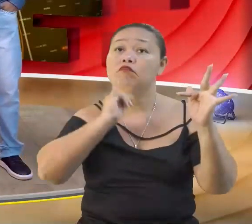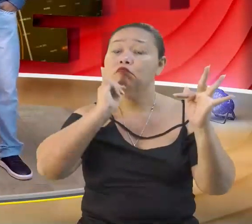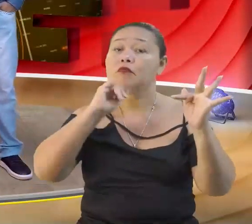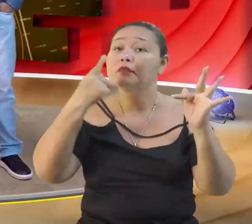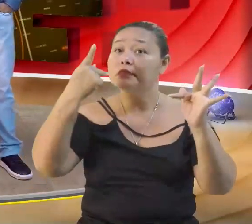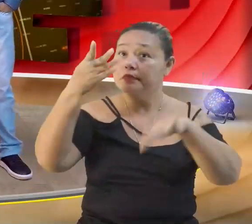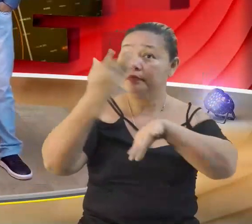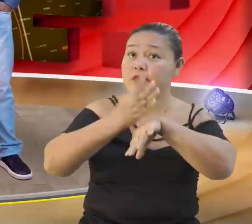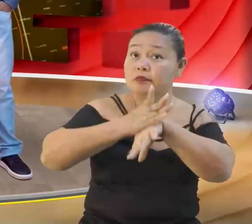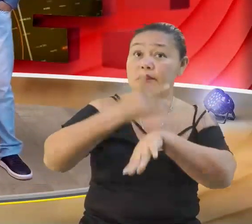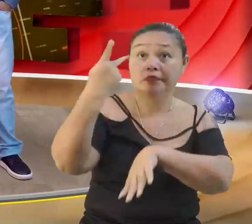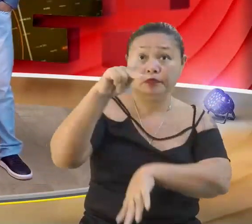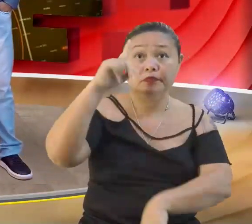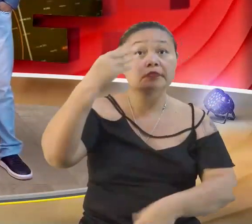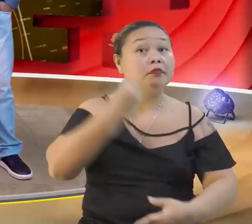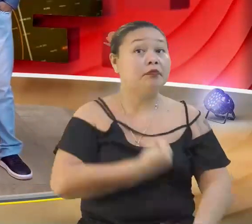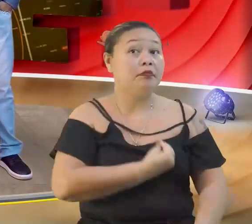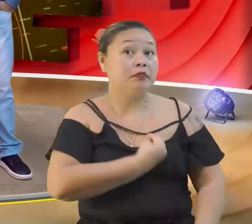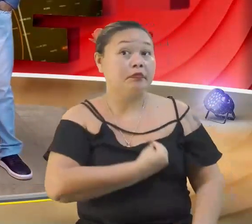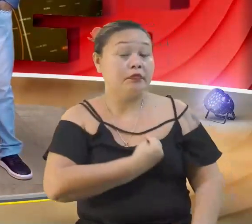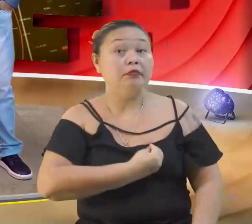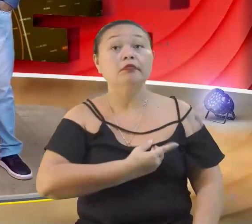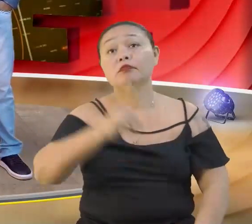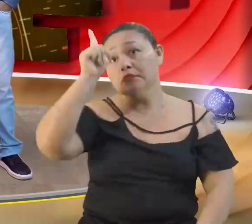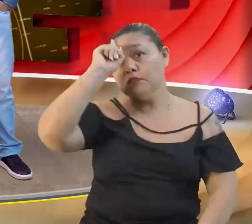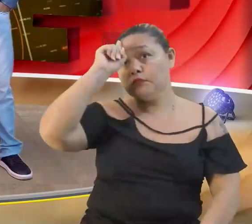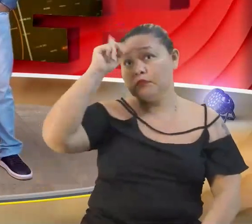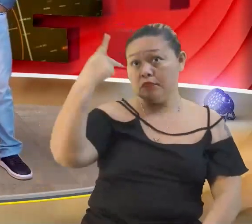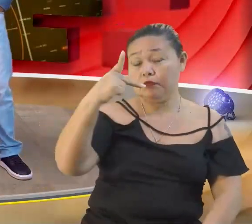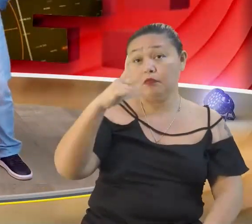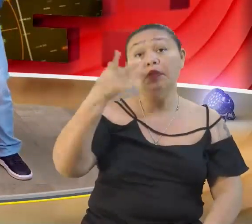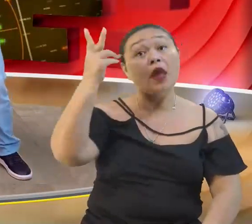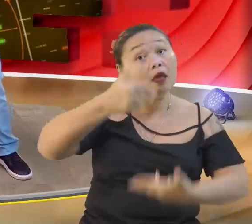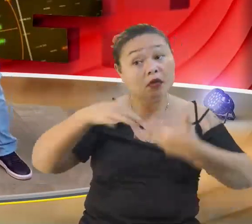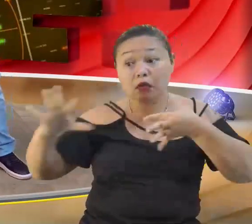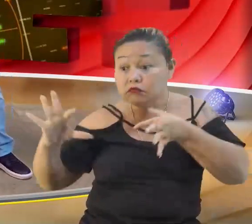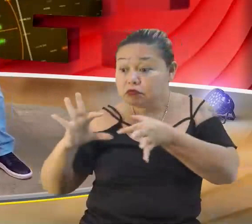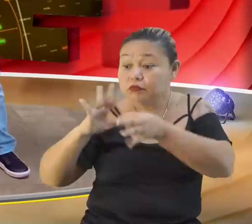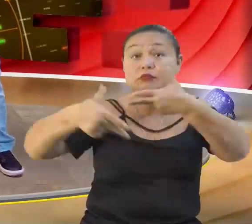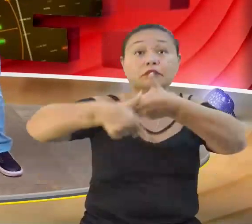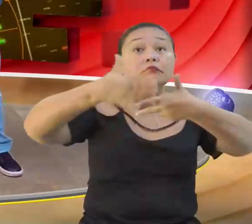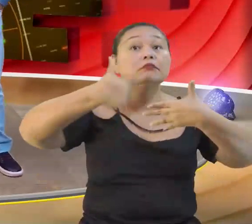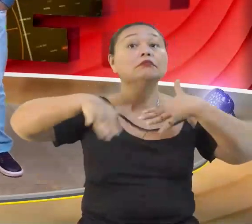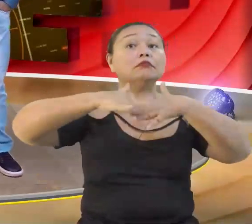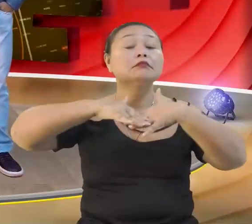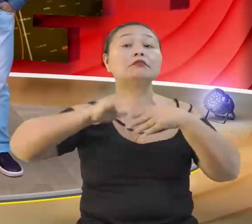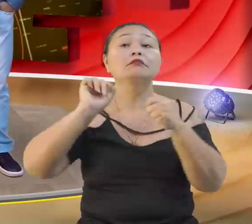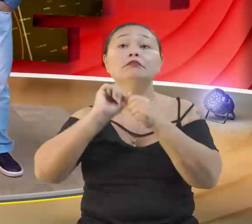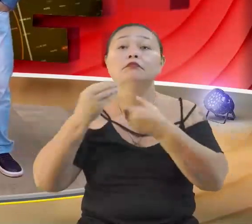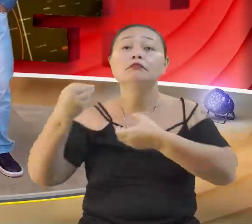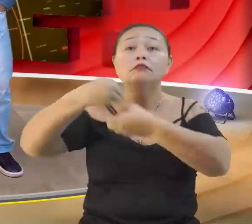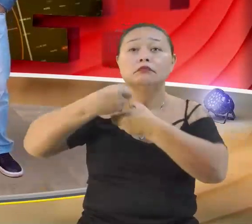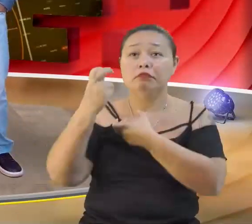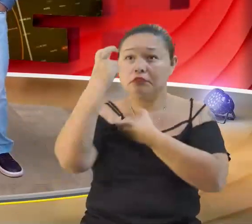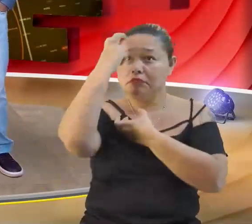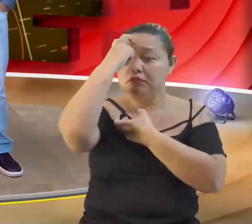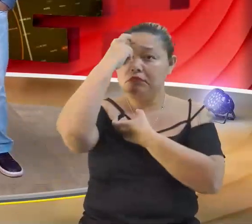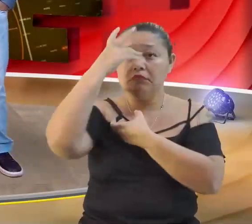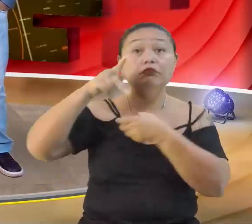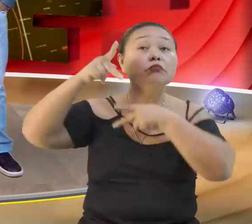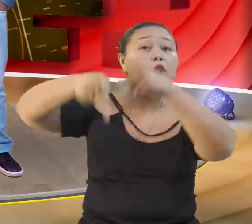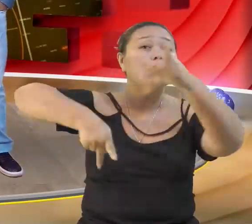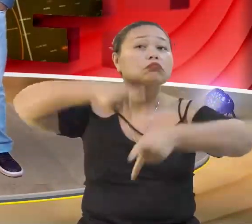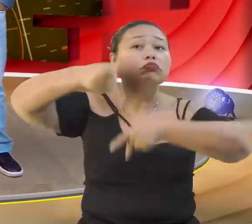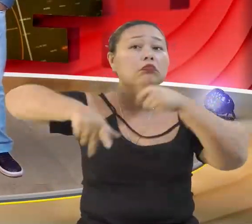da sua vivência, do seu cotidiano, porque é isso que envolve a etnomatemática, né? Trabalhar na cultura do povo, ou seja, né, o